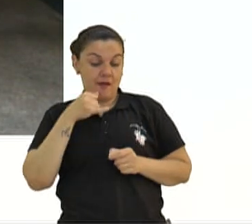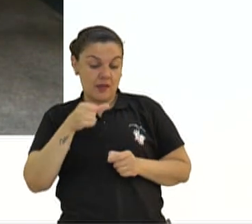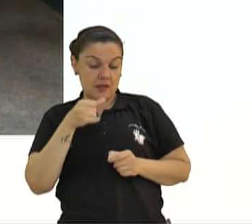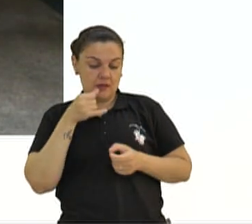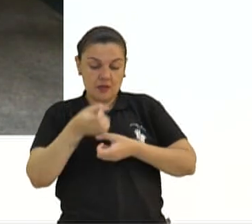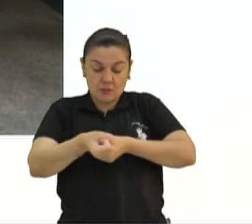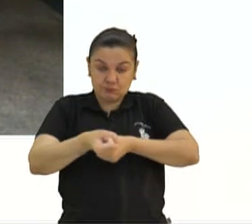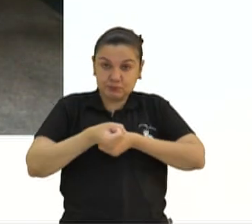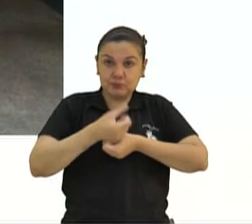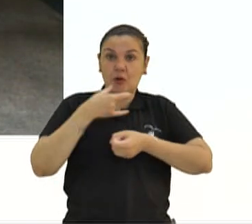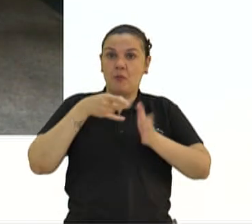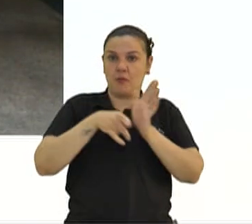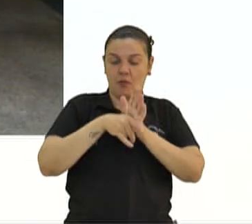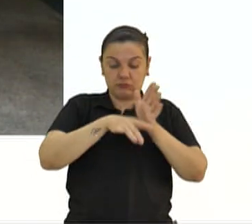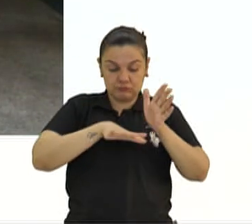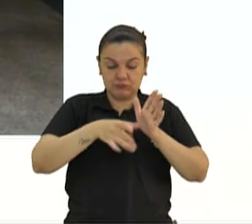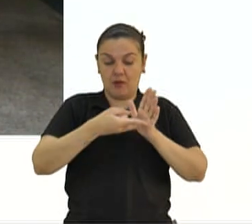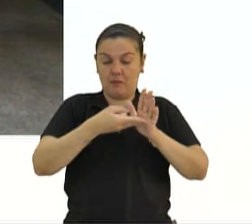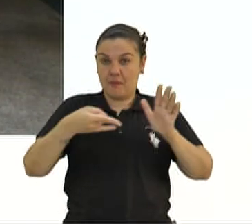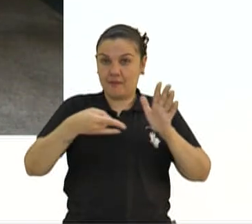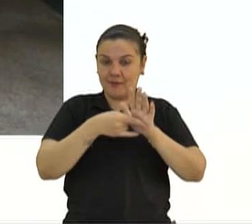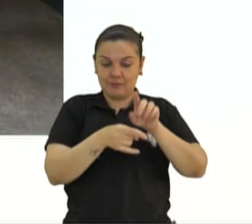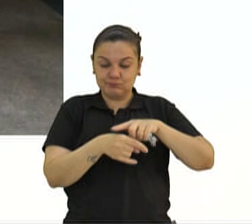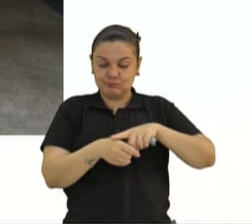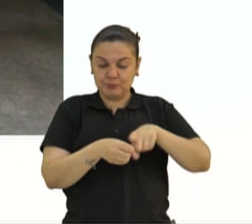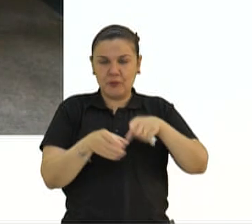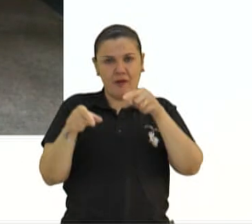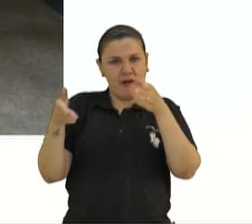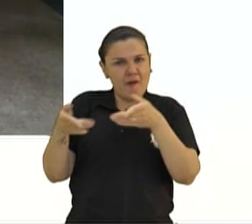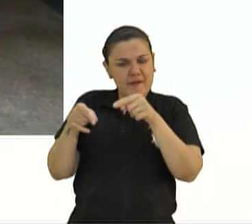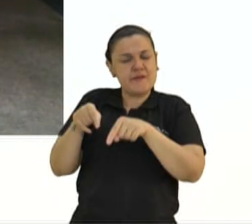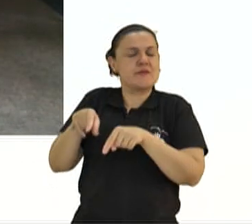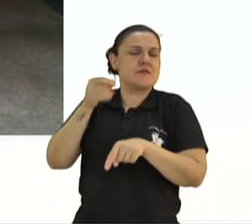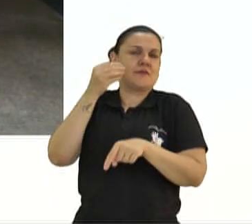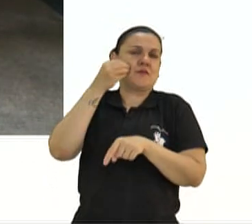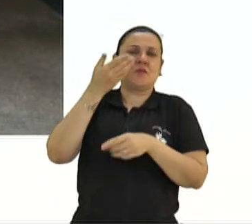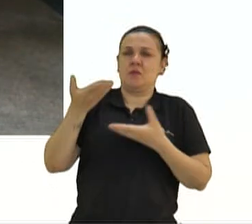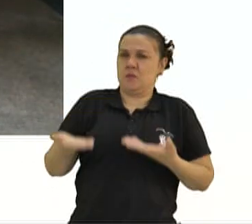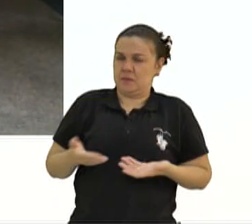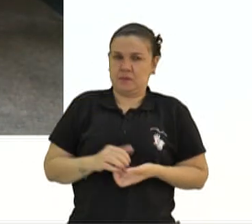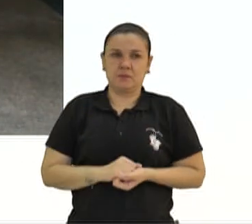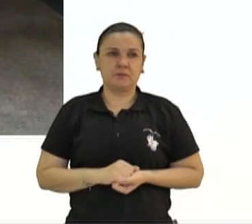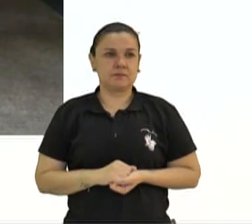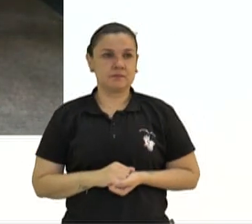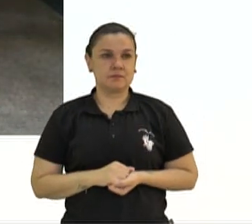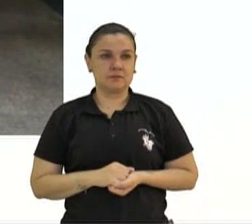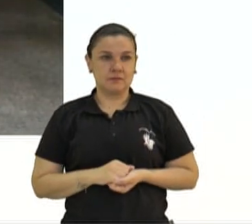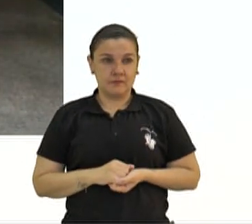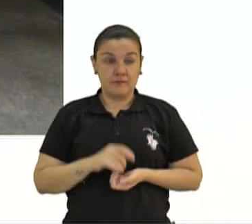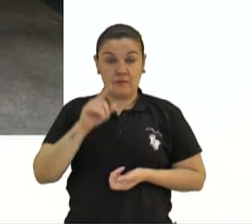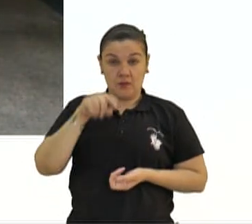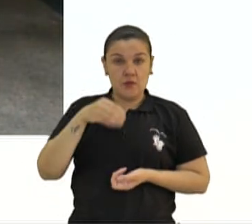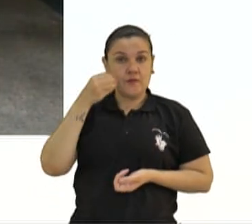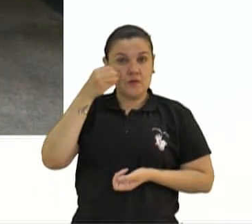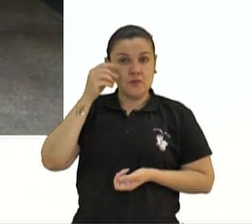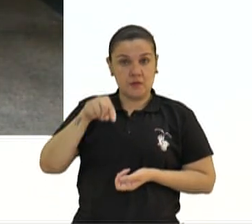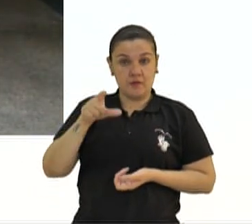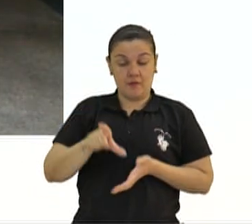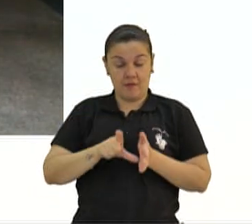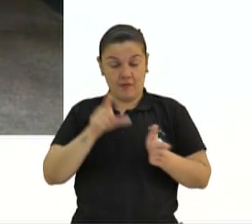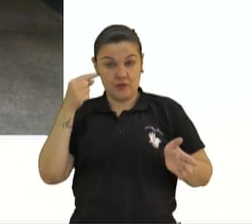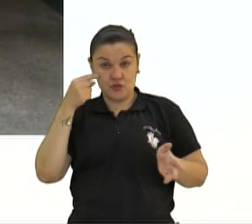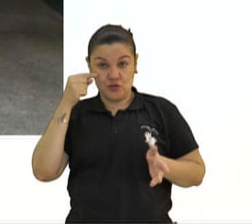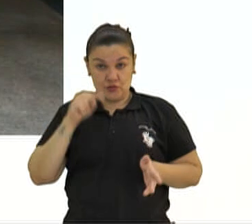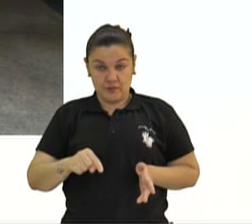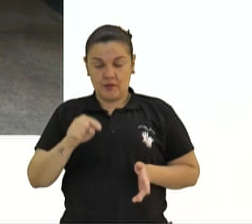gerar um magnetismo, um campo magnético. Sim. E esse experimento aqui, o que ele faz? Então, professor Varley, ali no experimento de Oersted, que a gente acabou de demonstrar